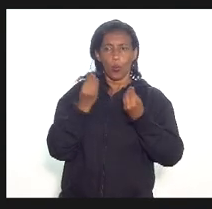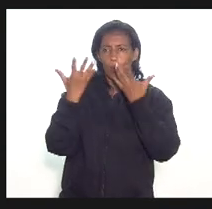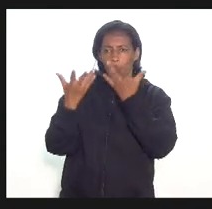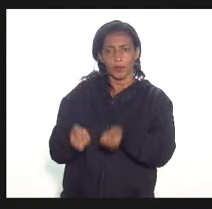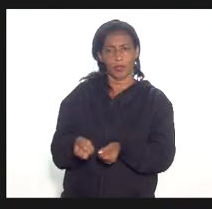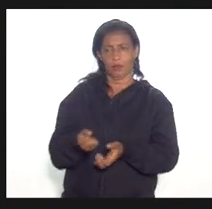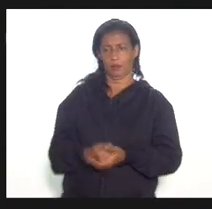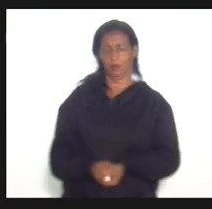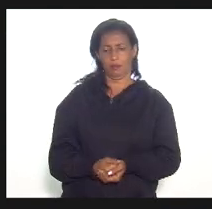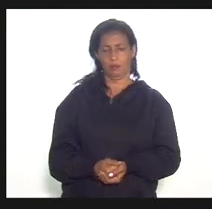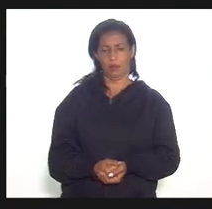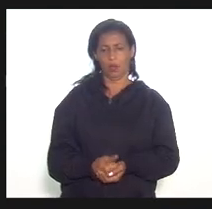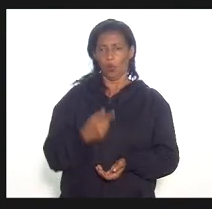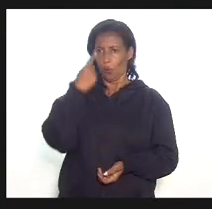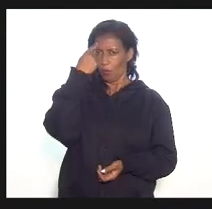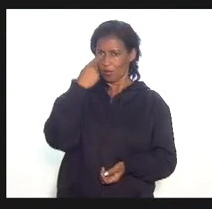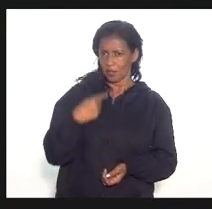outras